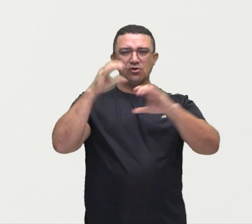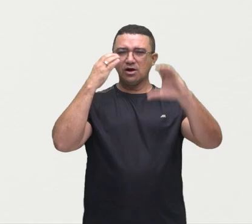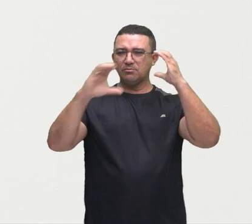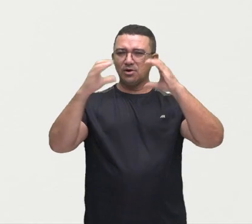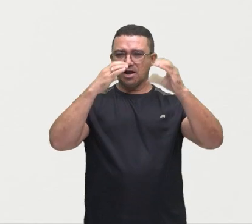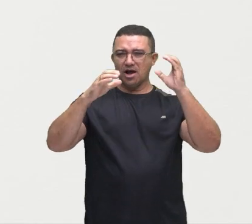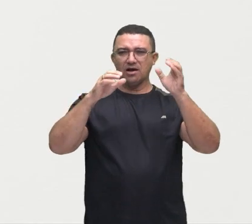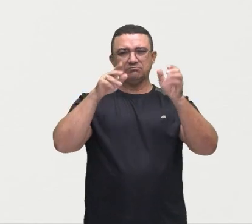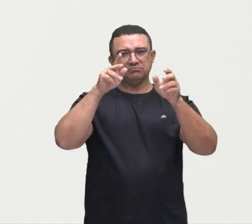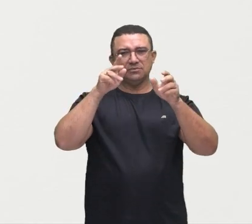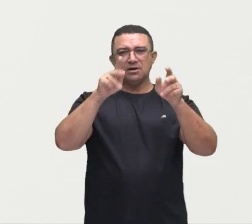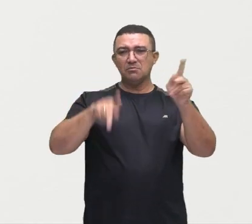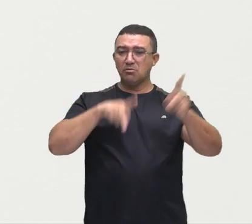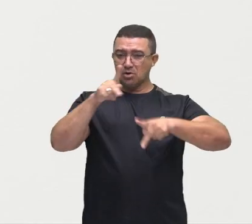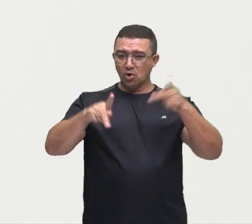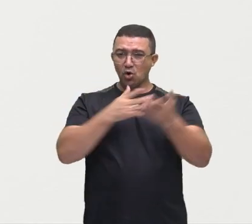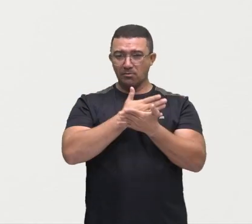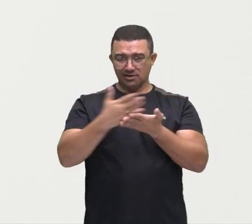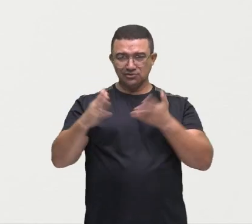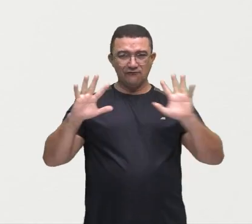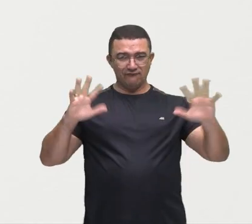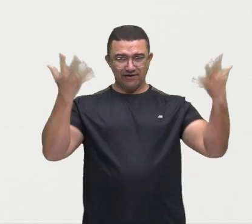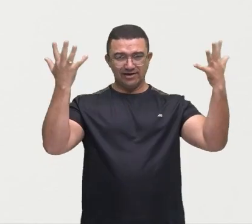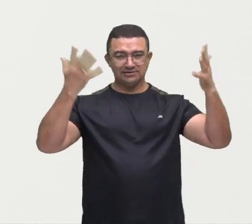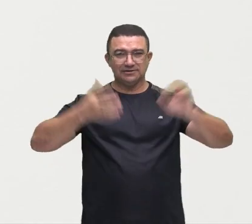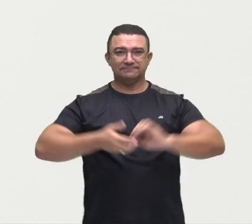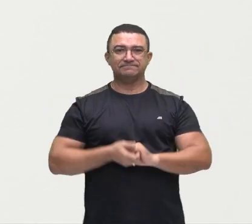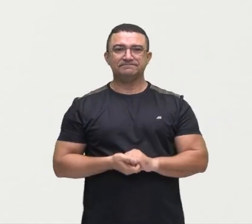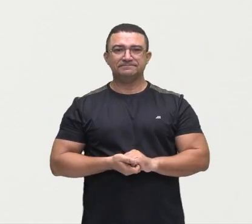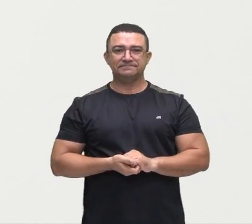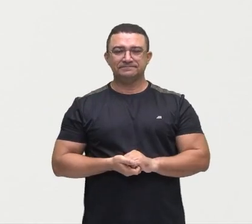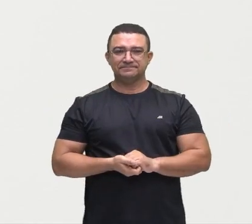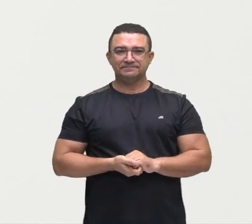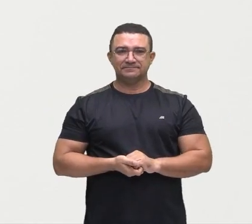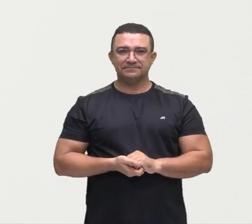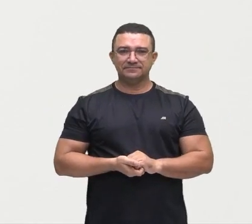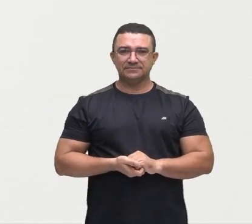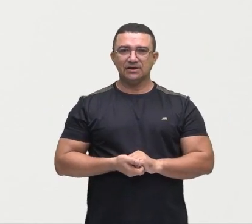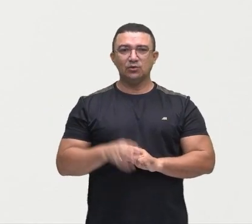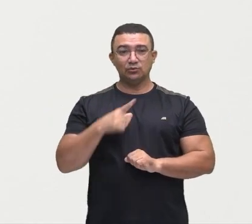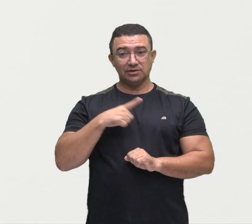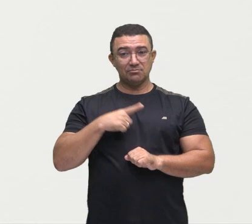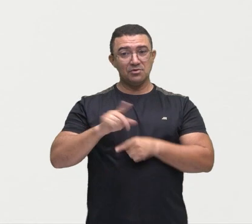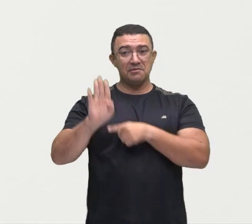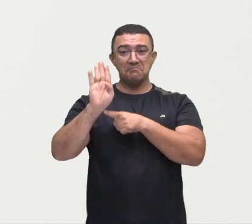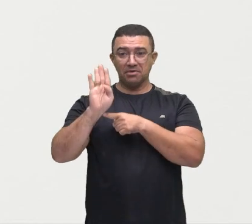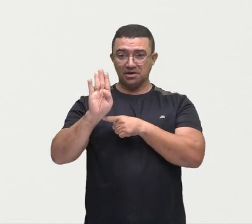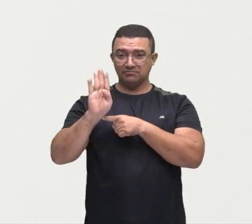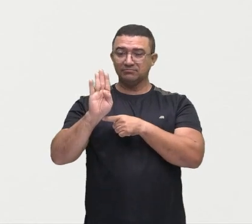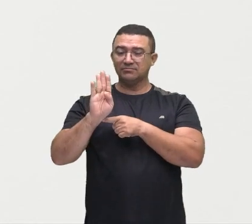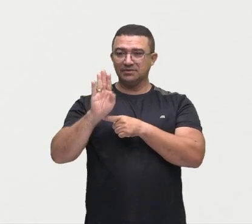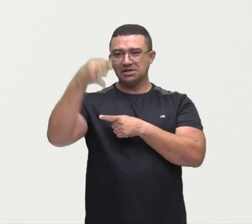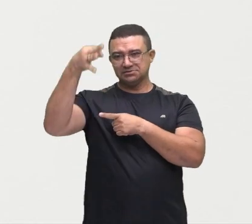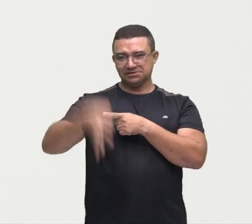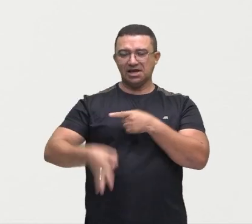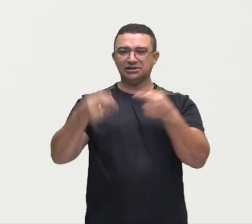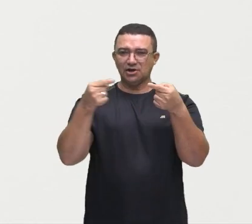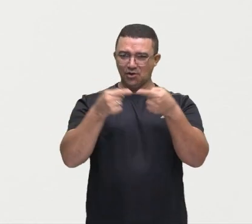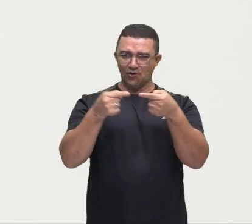espetáculo. Portanto, meus amores, nós temos aqui a letra B, não